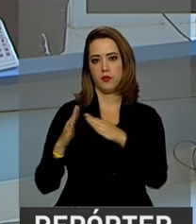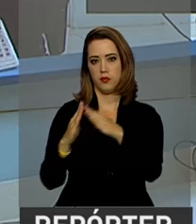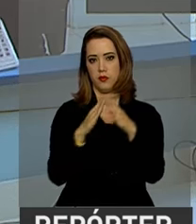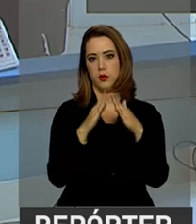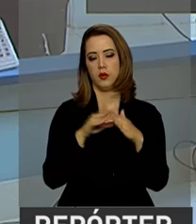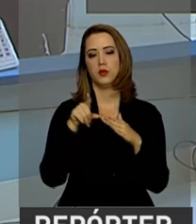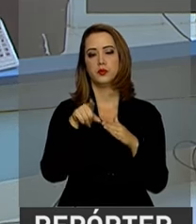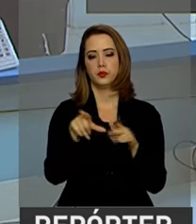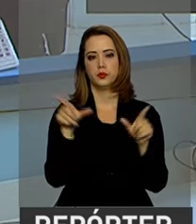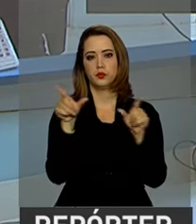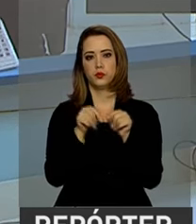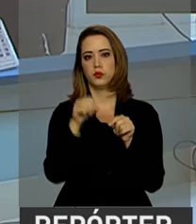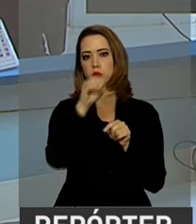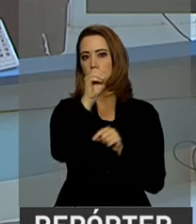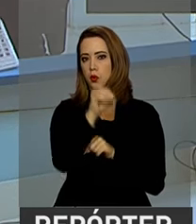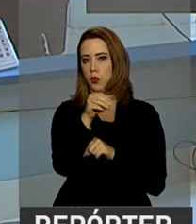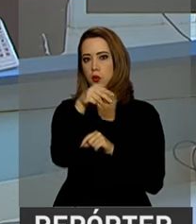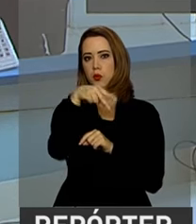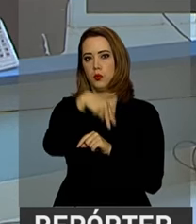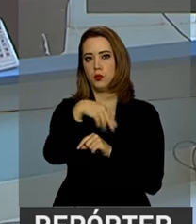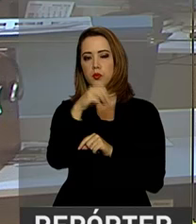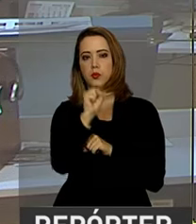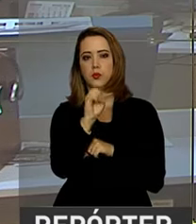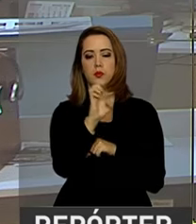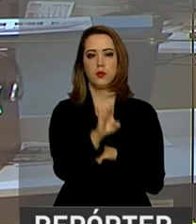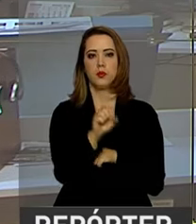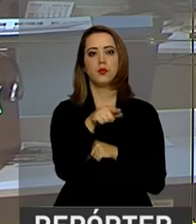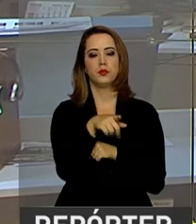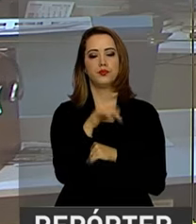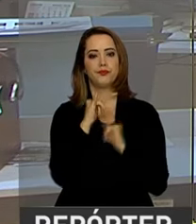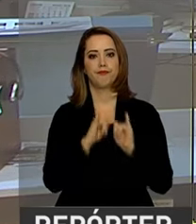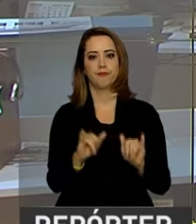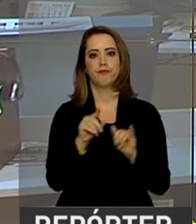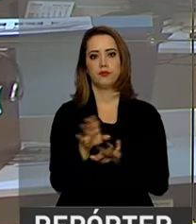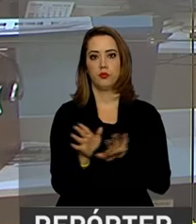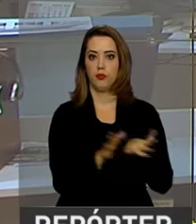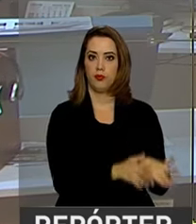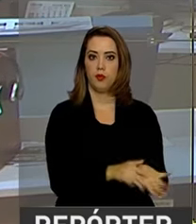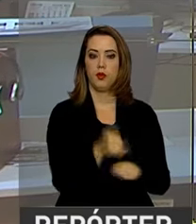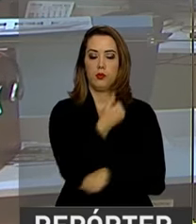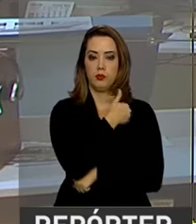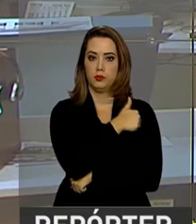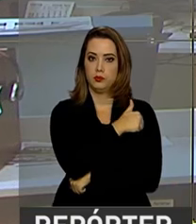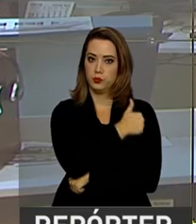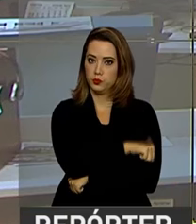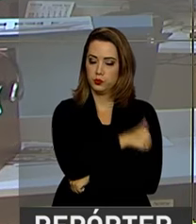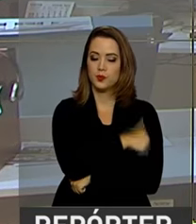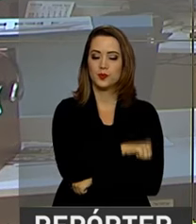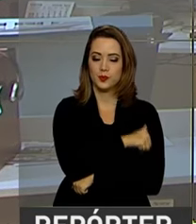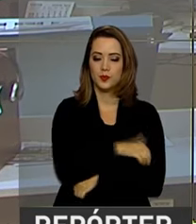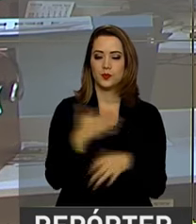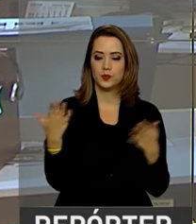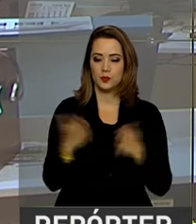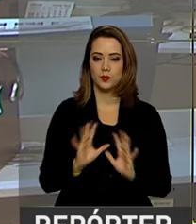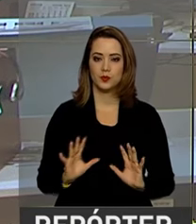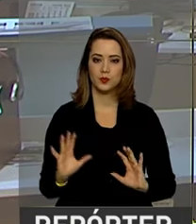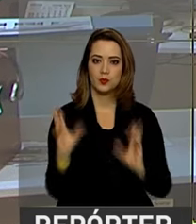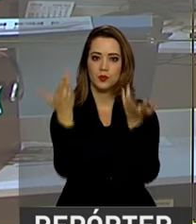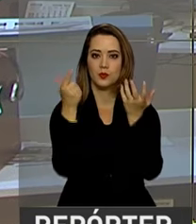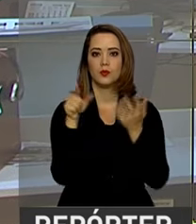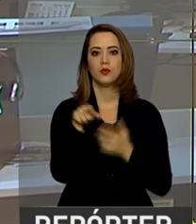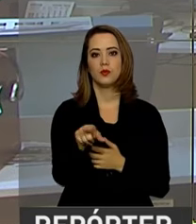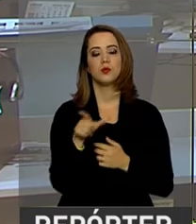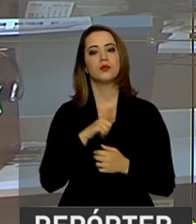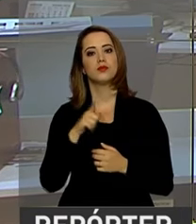são do operador nacional do sistema elétrico. E o Rio de Janeiro comemorou o Dia Olímpico nesta quinta-feira com